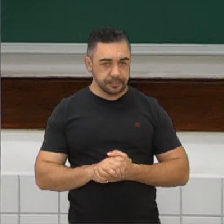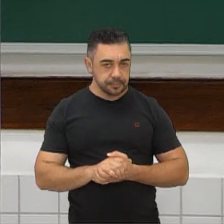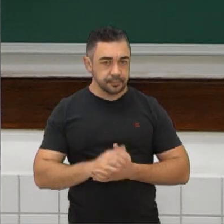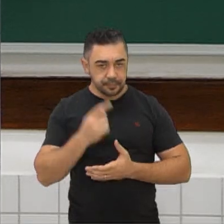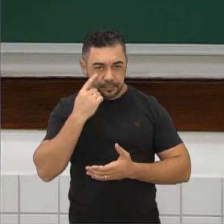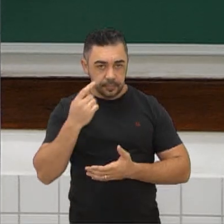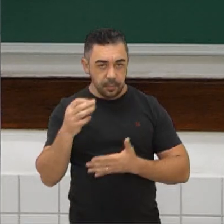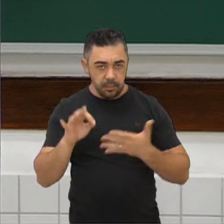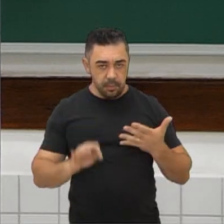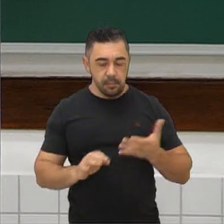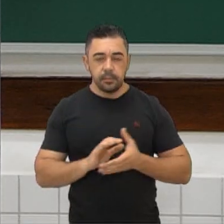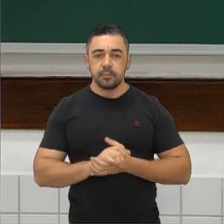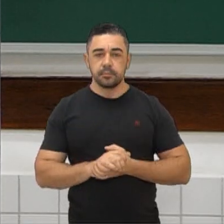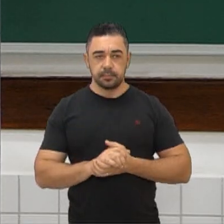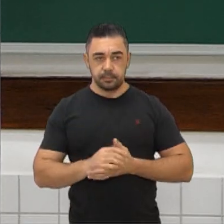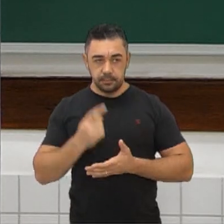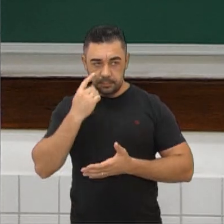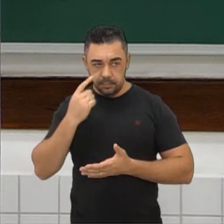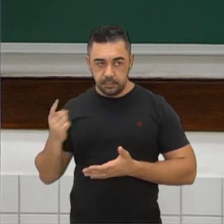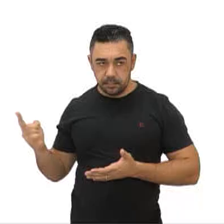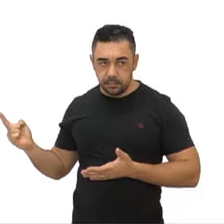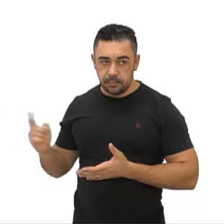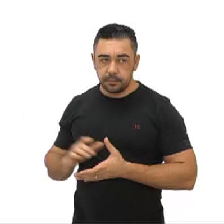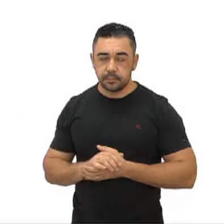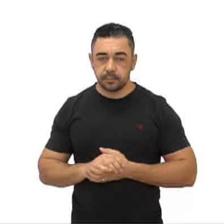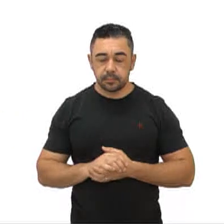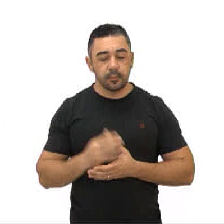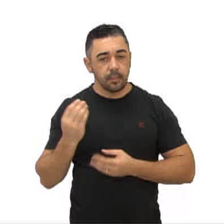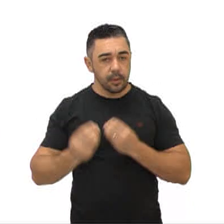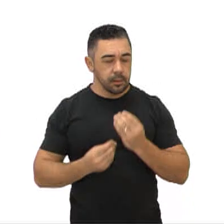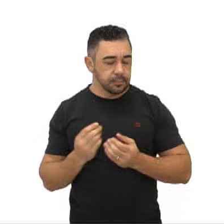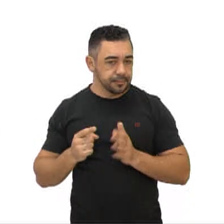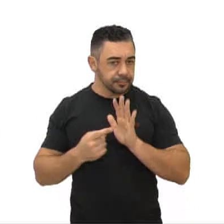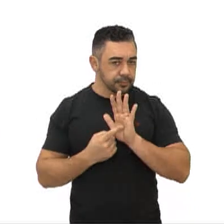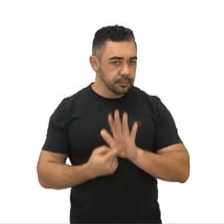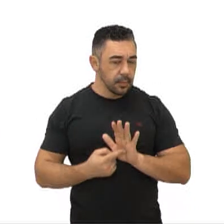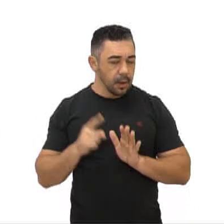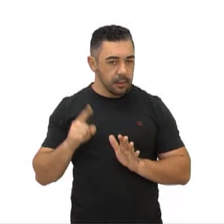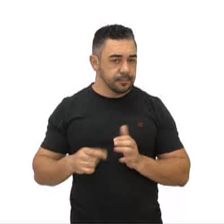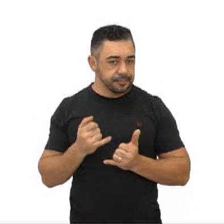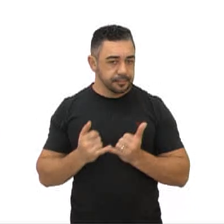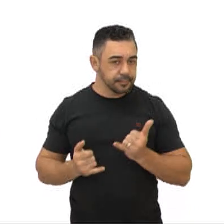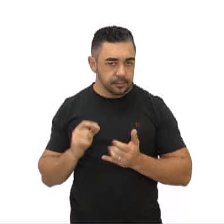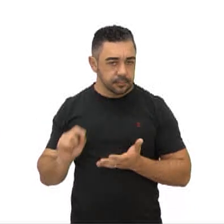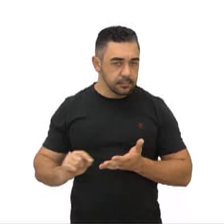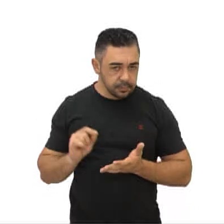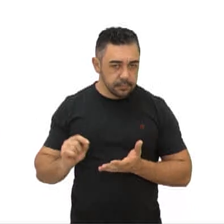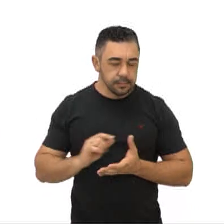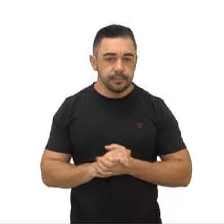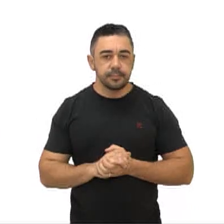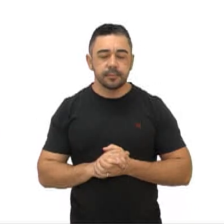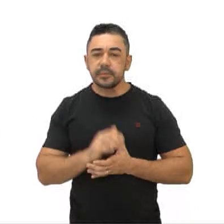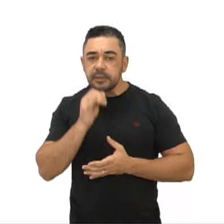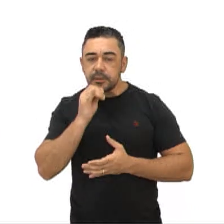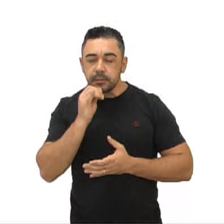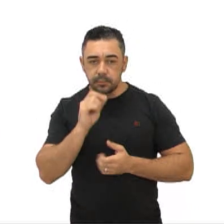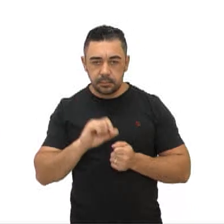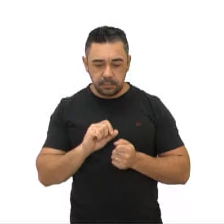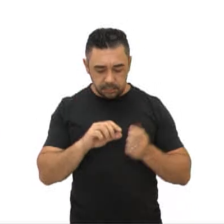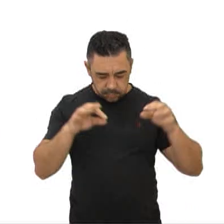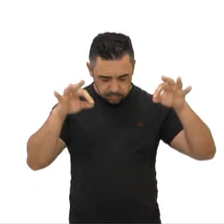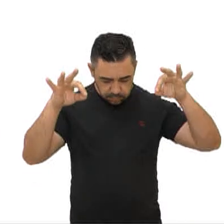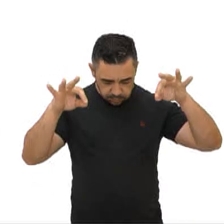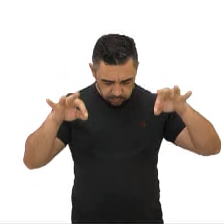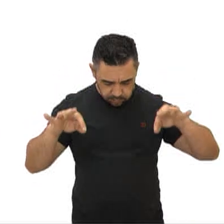Vamos para a correção? Olha só. Esse processo que está montado aqui é semelhante aos banhos que a gente faz, por